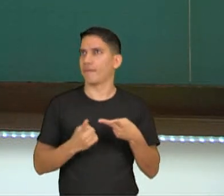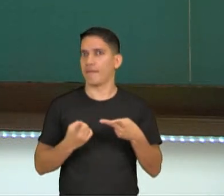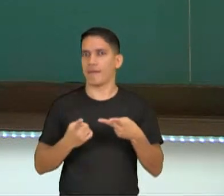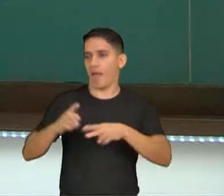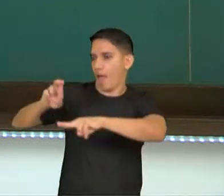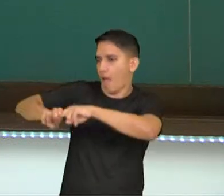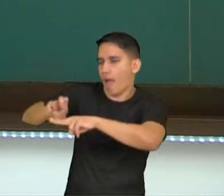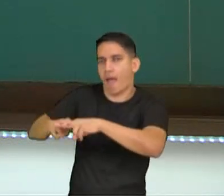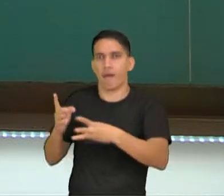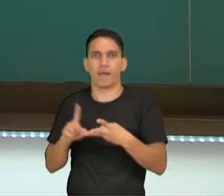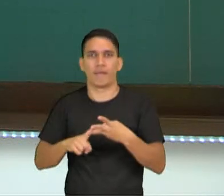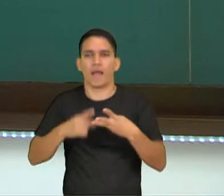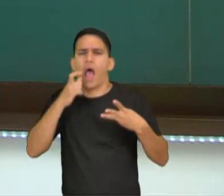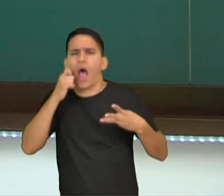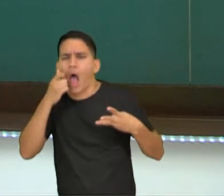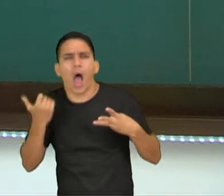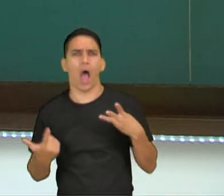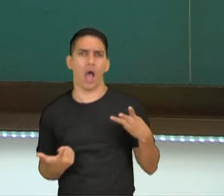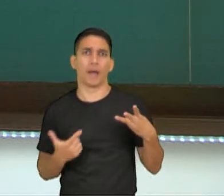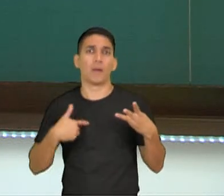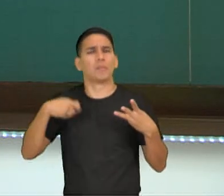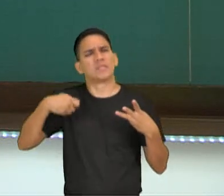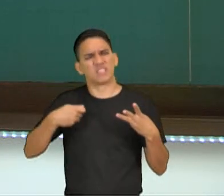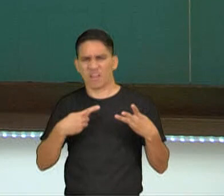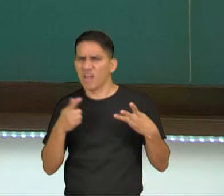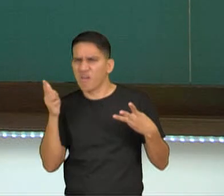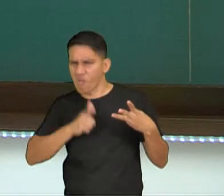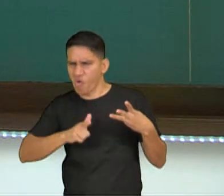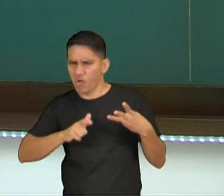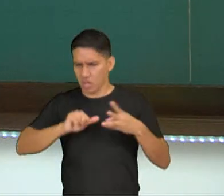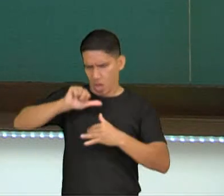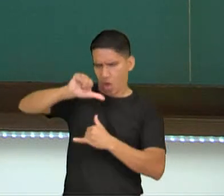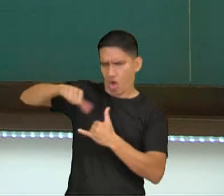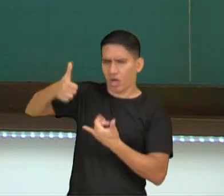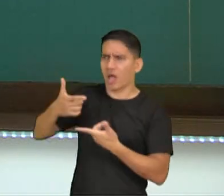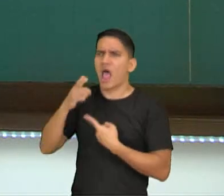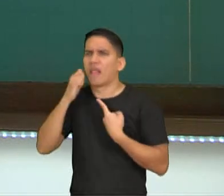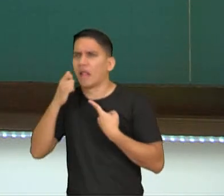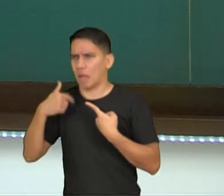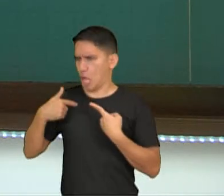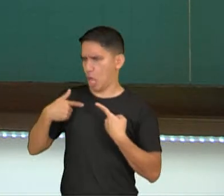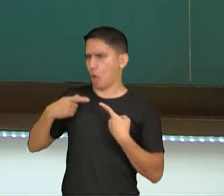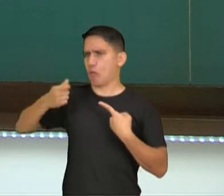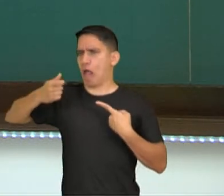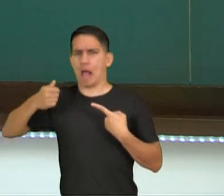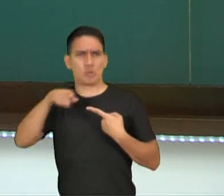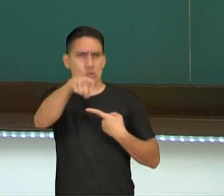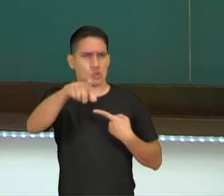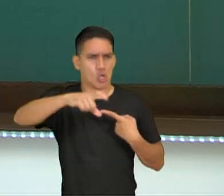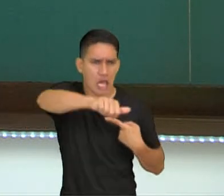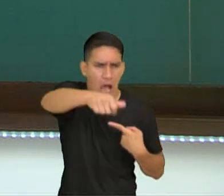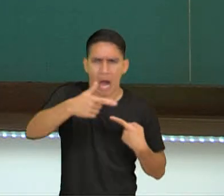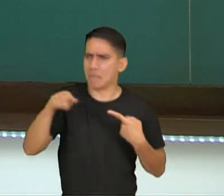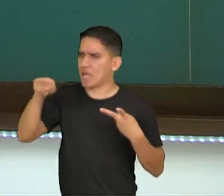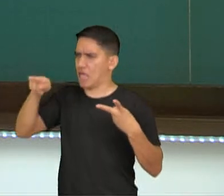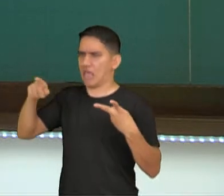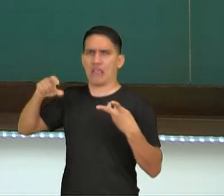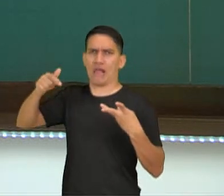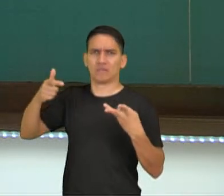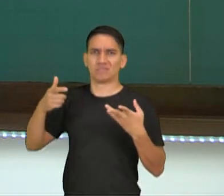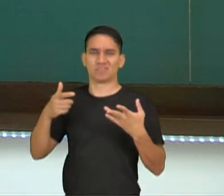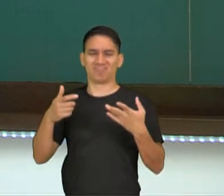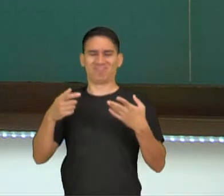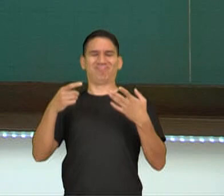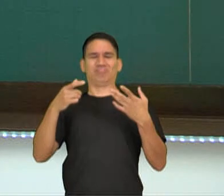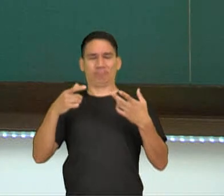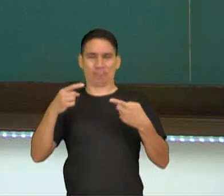cadeira, lápis, eu tenho que pensar, será que dá para conjugar? Lápis, eu lápis, tu lápis, ele lápis, não dá, não tem lógica,